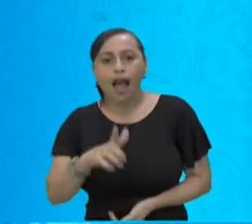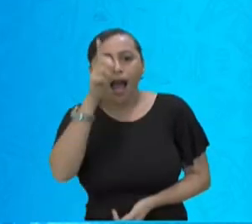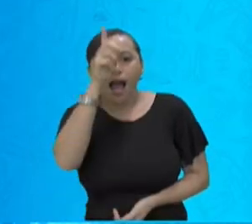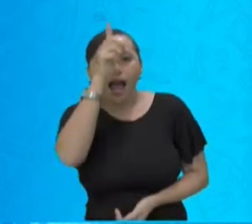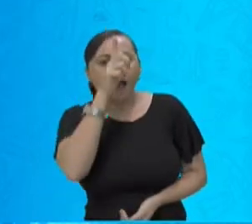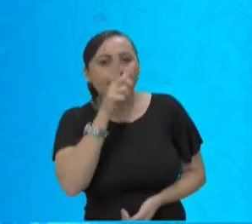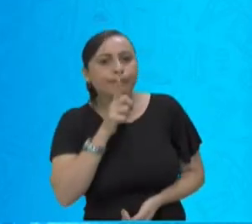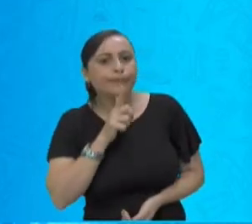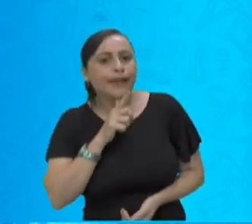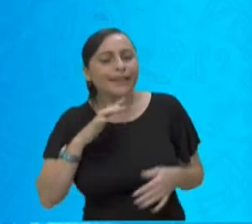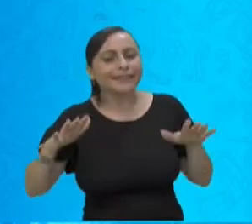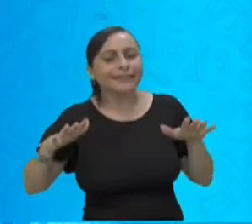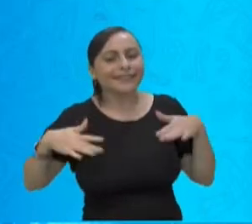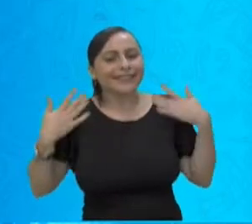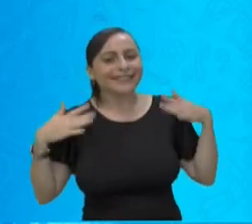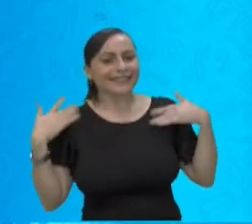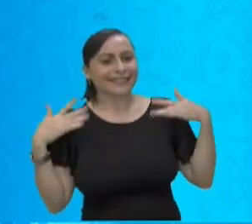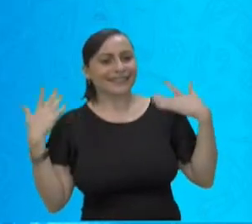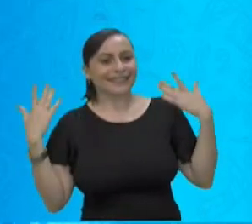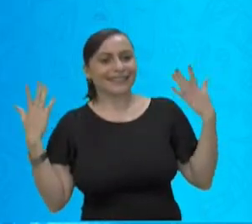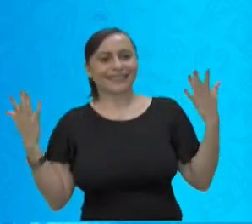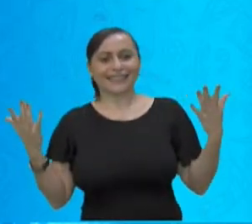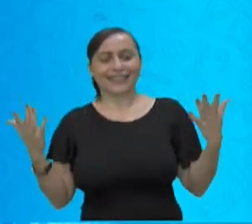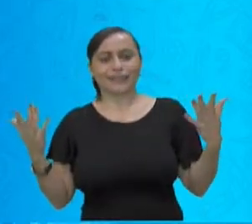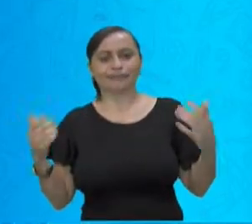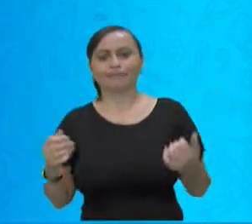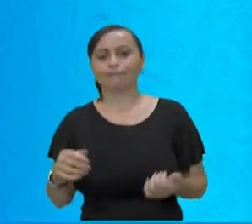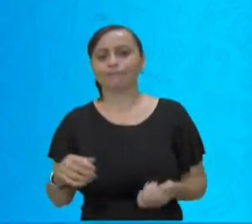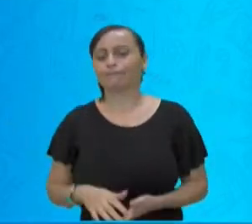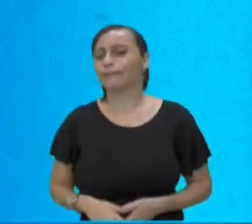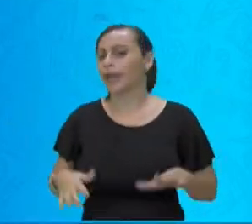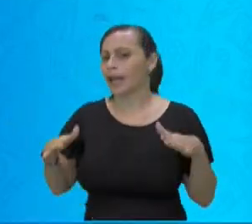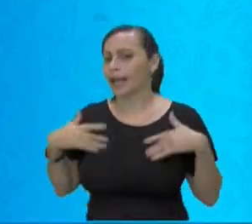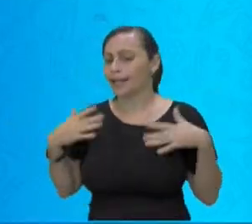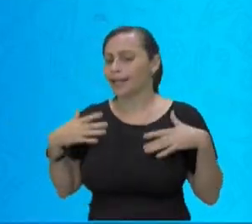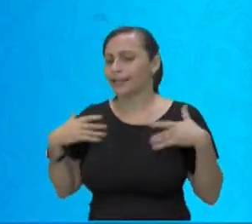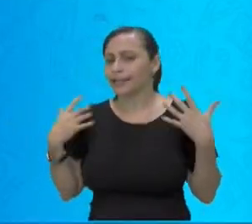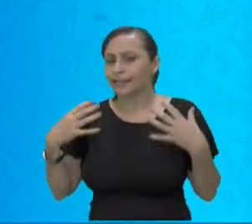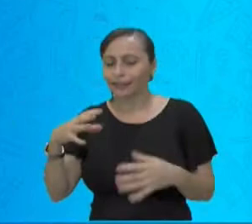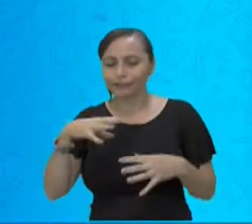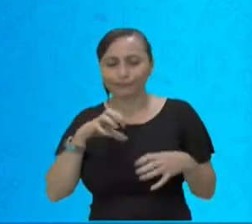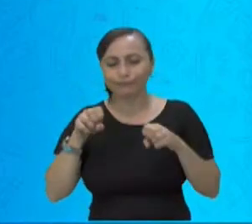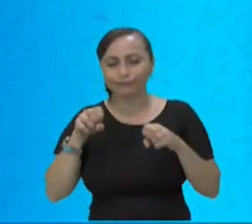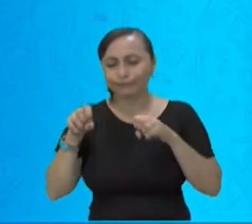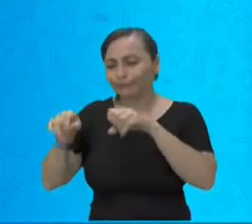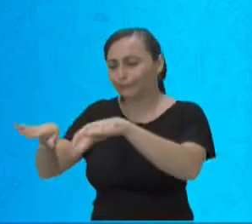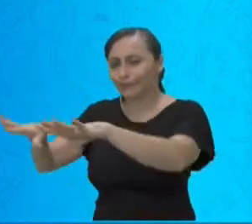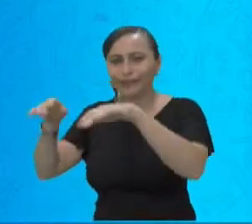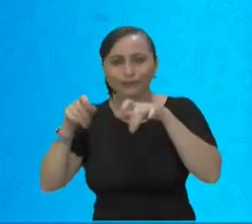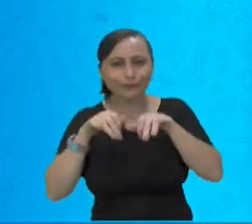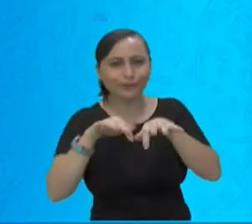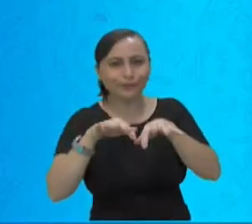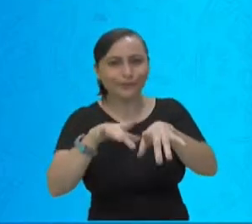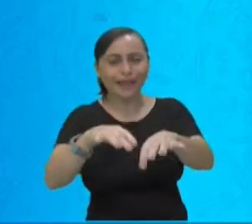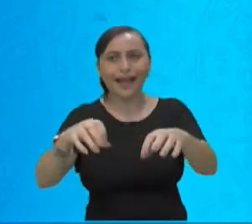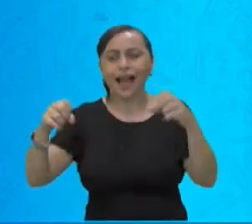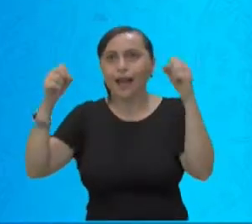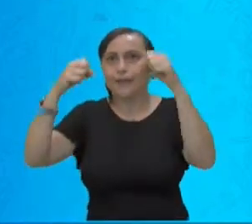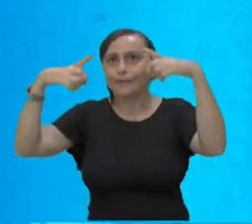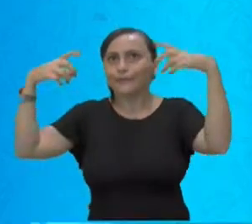Amarelo alegria alegria é contagiante brilha como o Sol